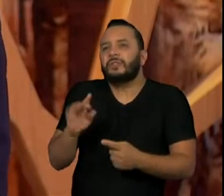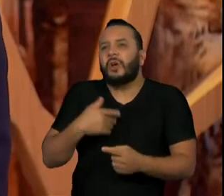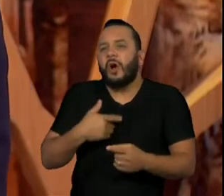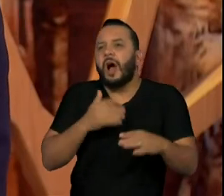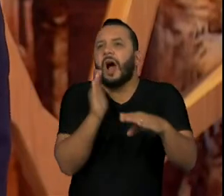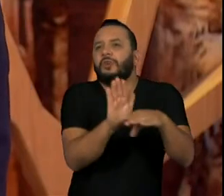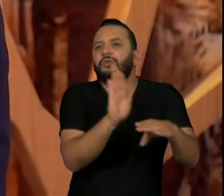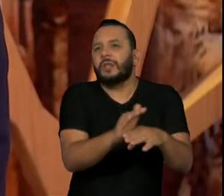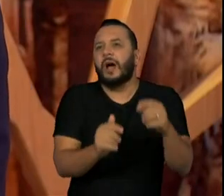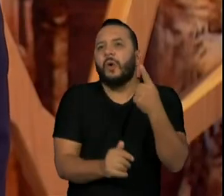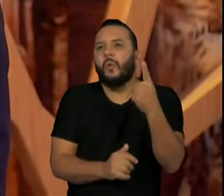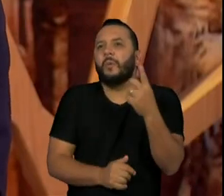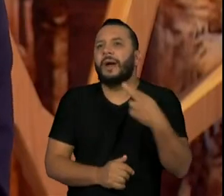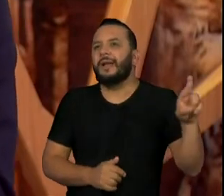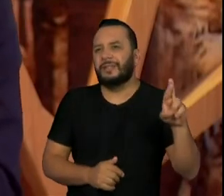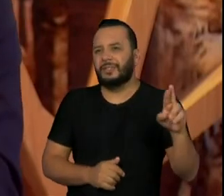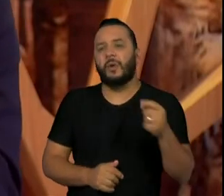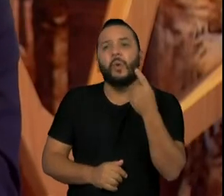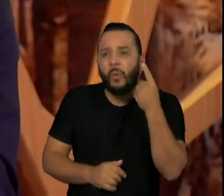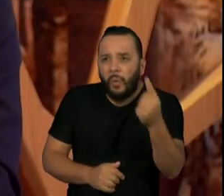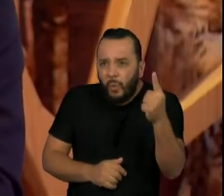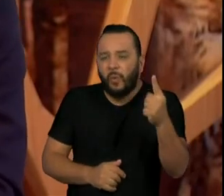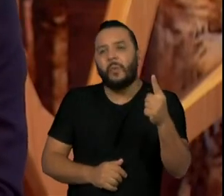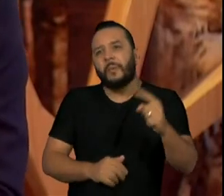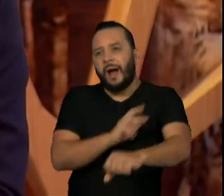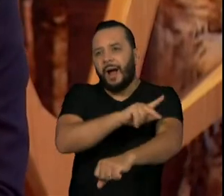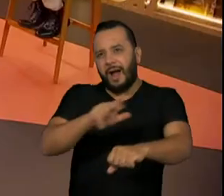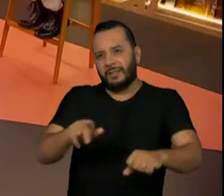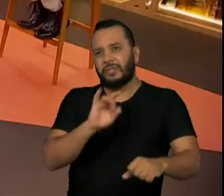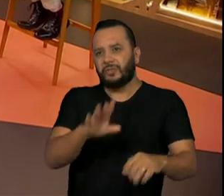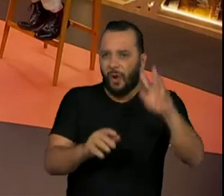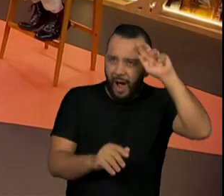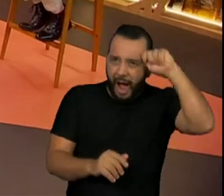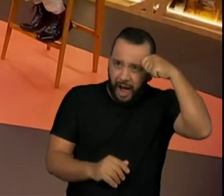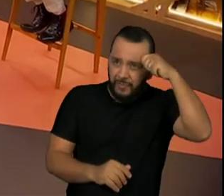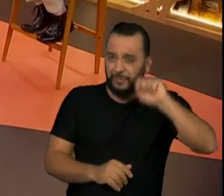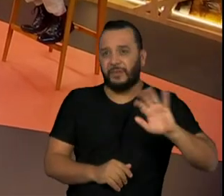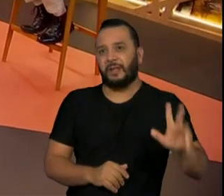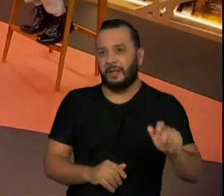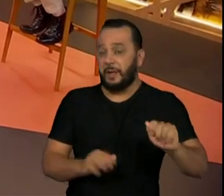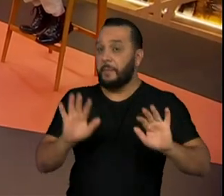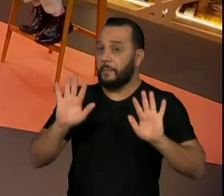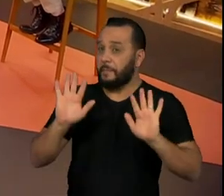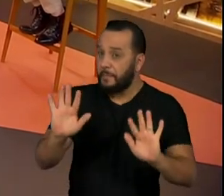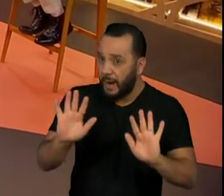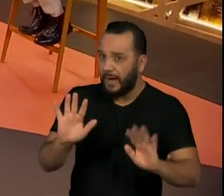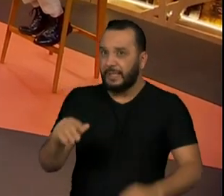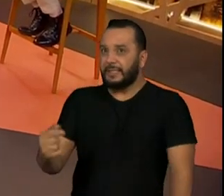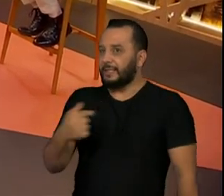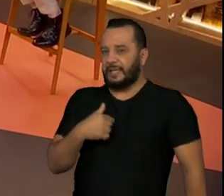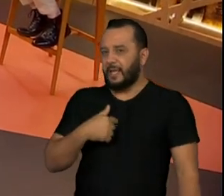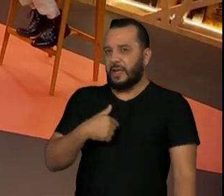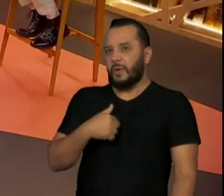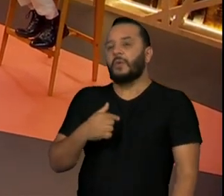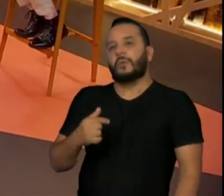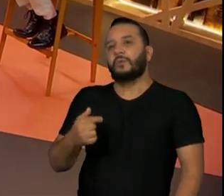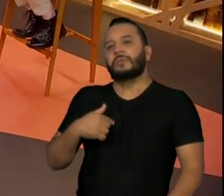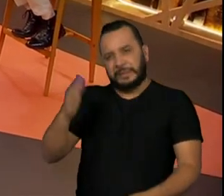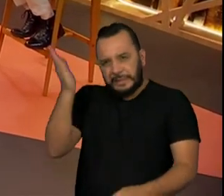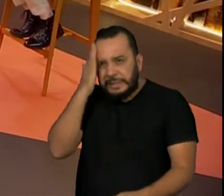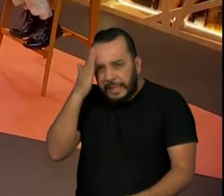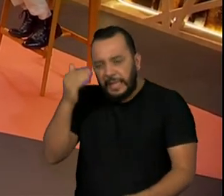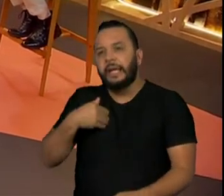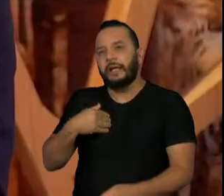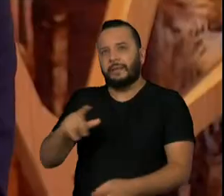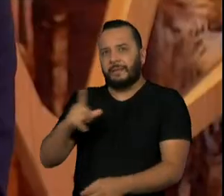privilegiar uma das etnias? Então eu tenho essa preocupação. Isto não significa, da minha parte, negação do racismo. Por